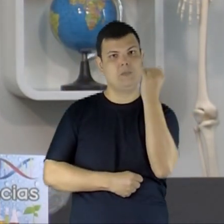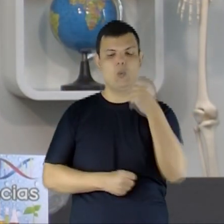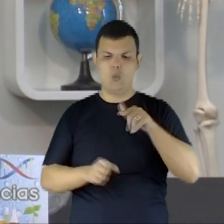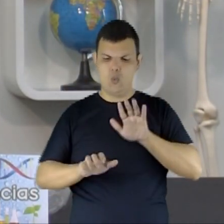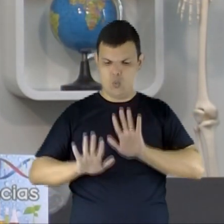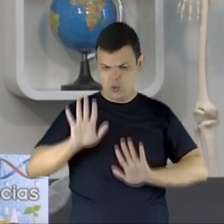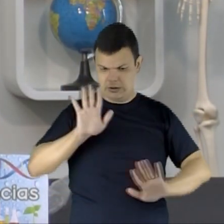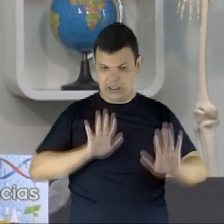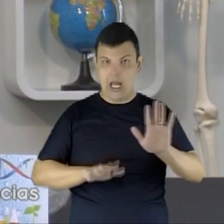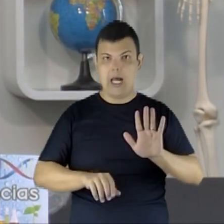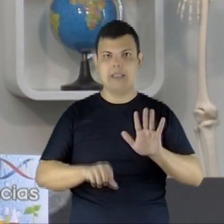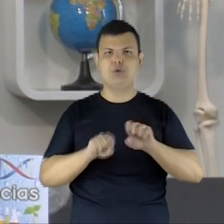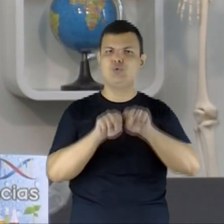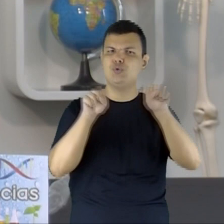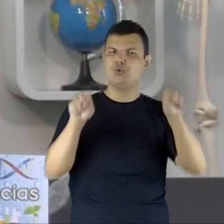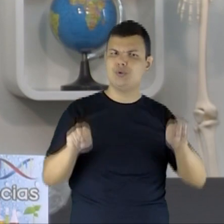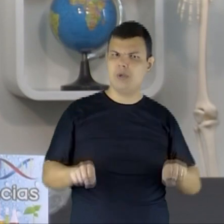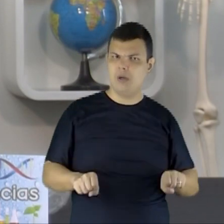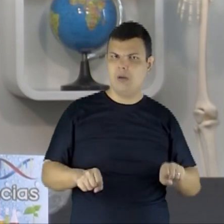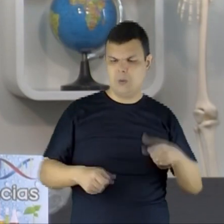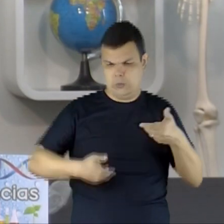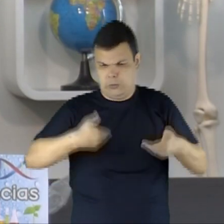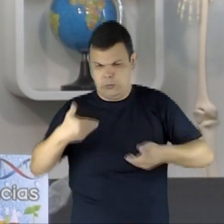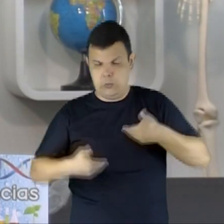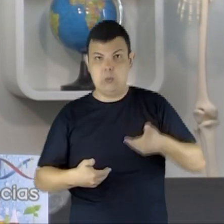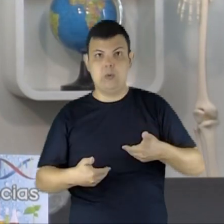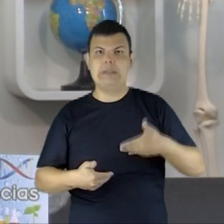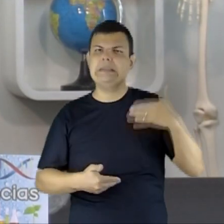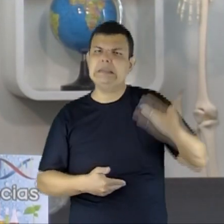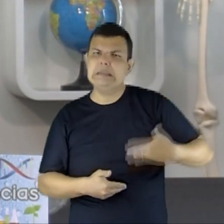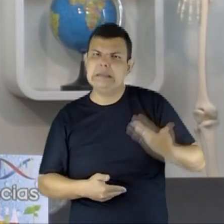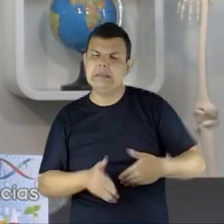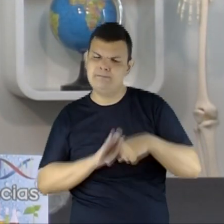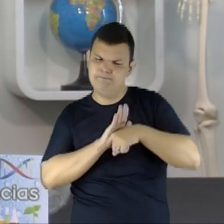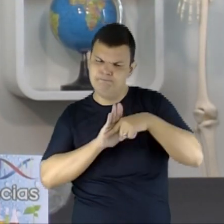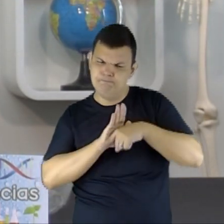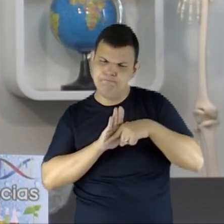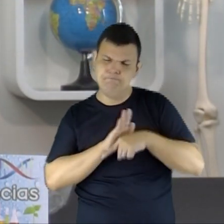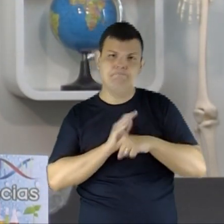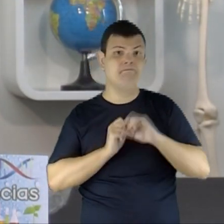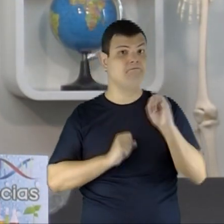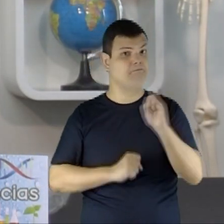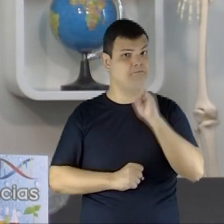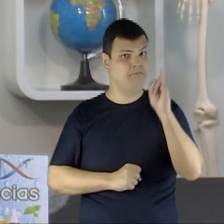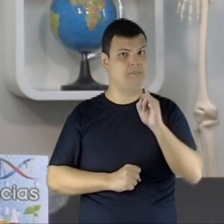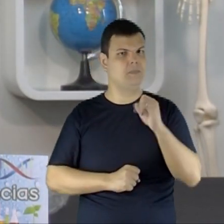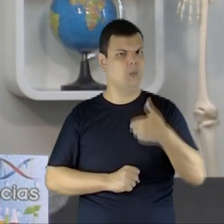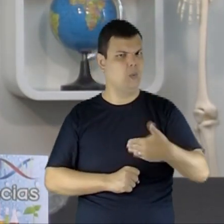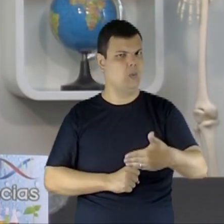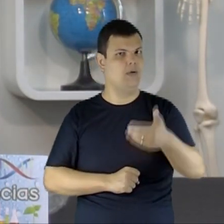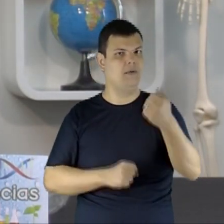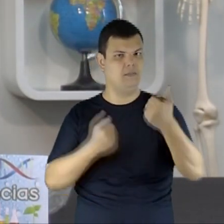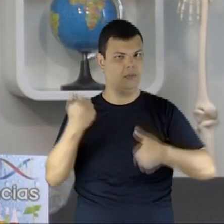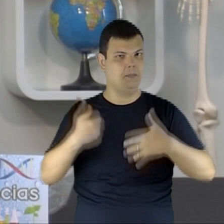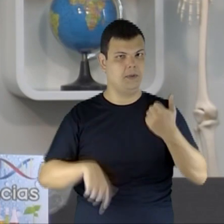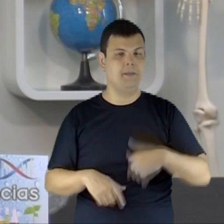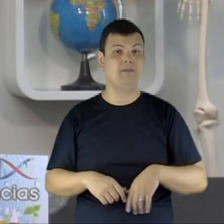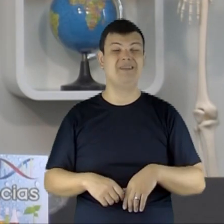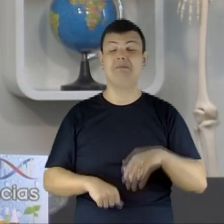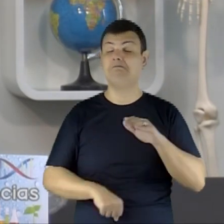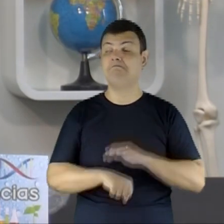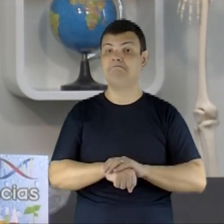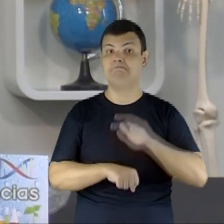cuidar do sistema urinário, de fazer os nossos exames periódicos. Vamos continuar falando sobre isso, que é tão